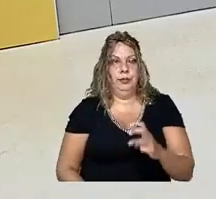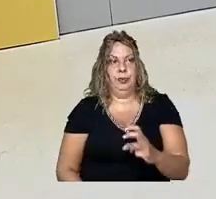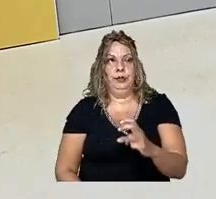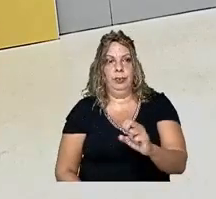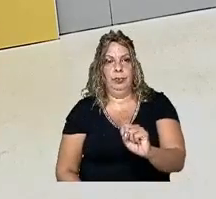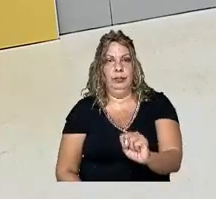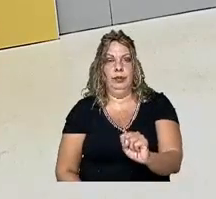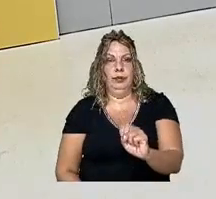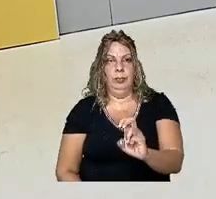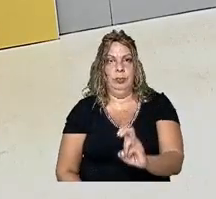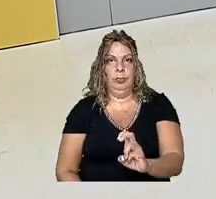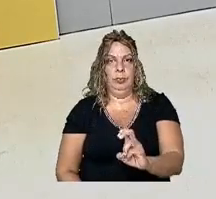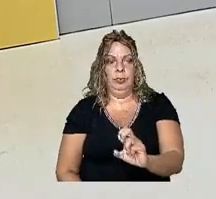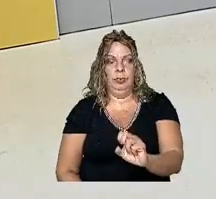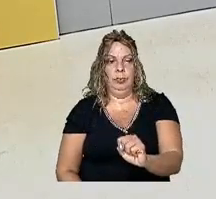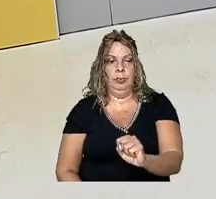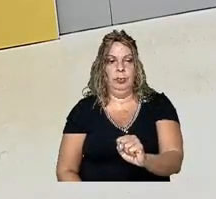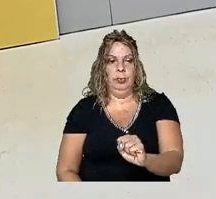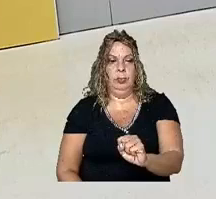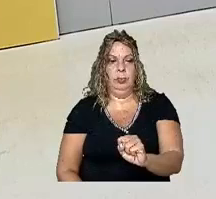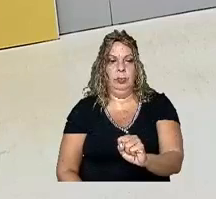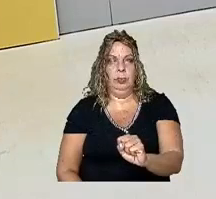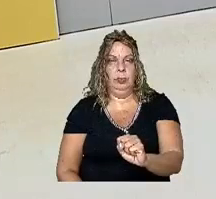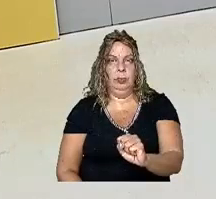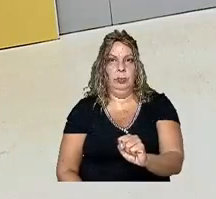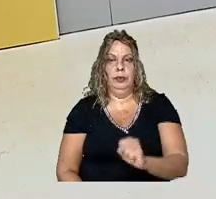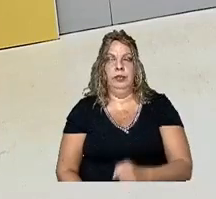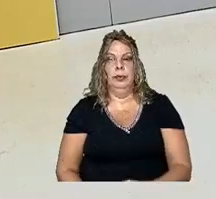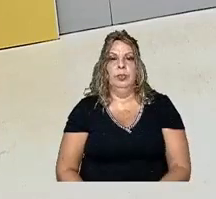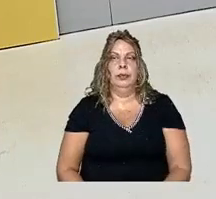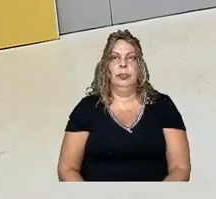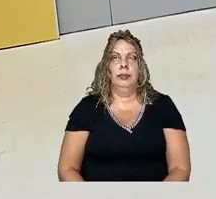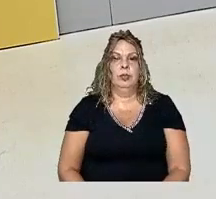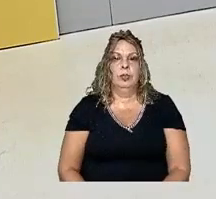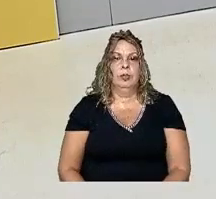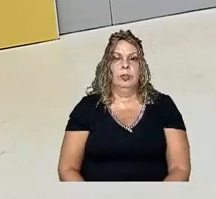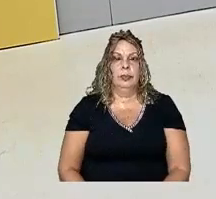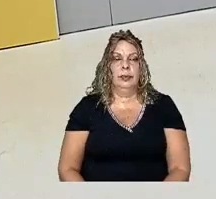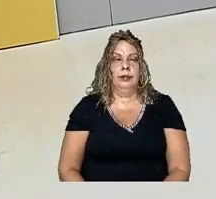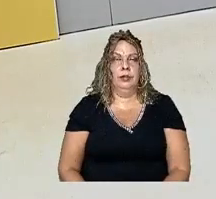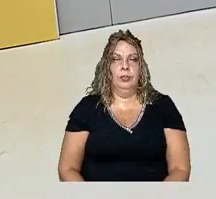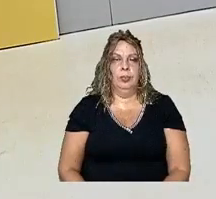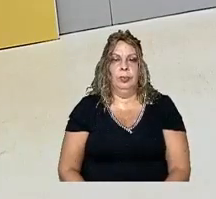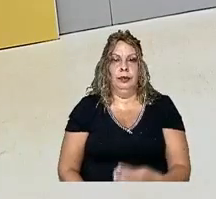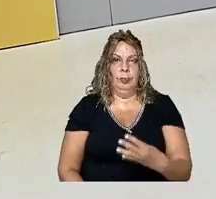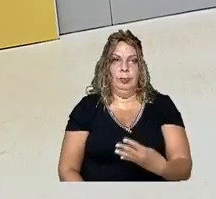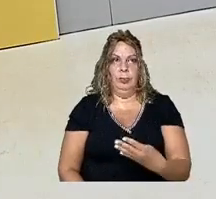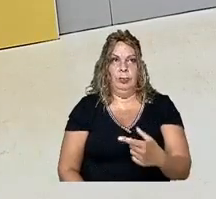58.